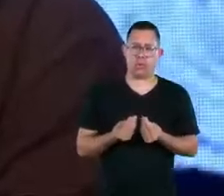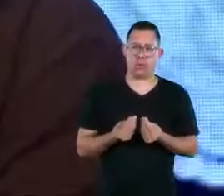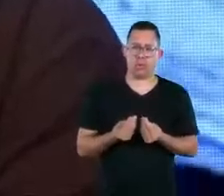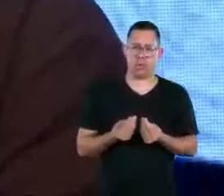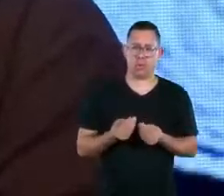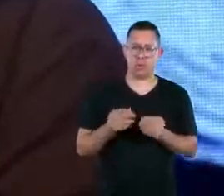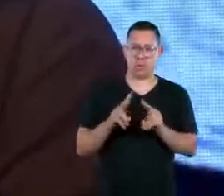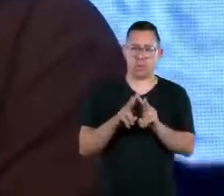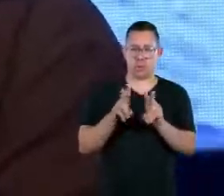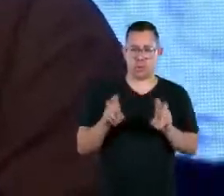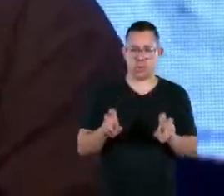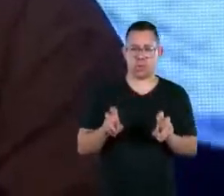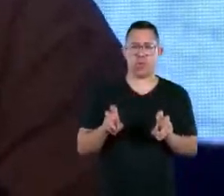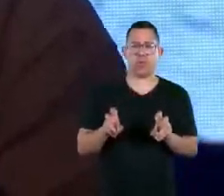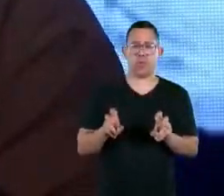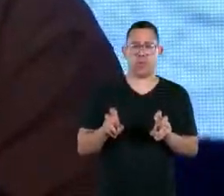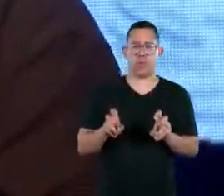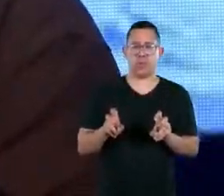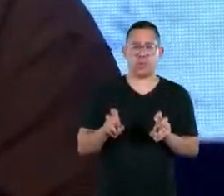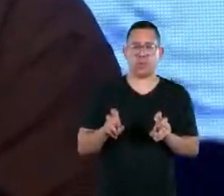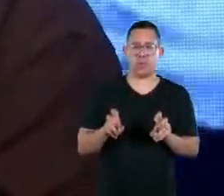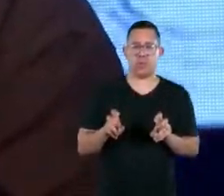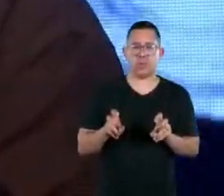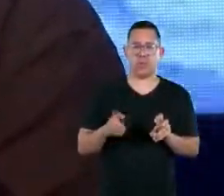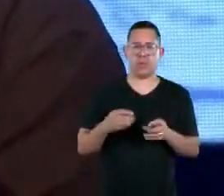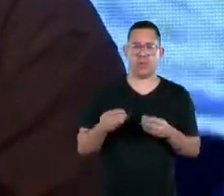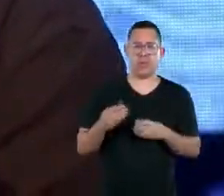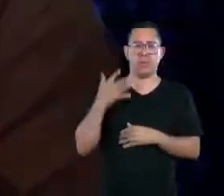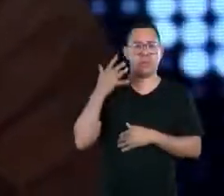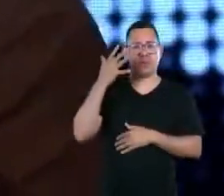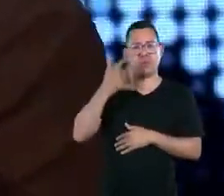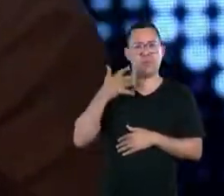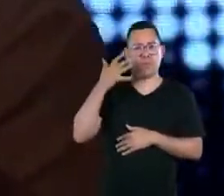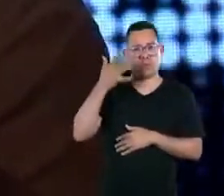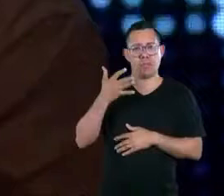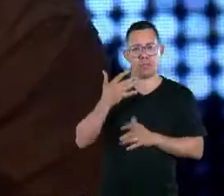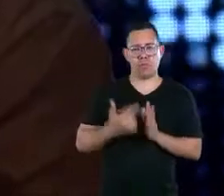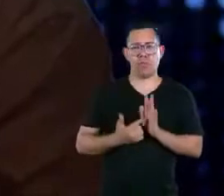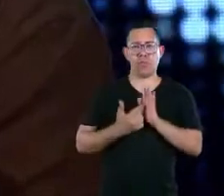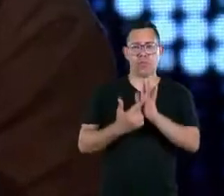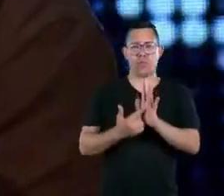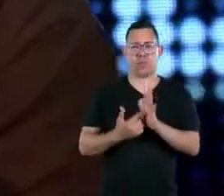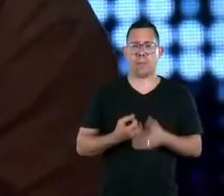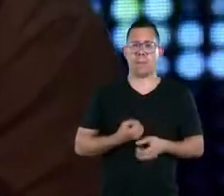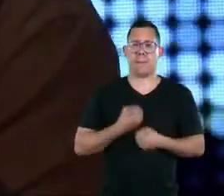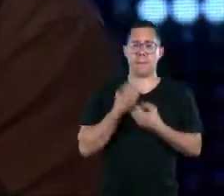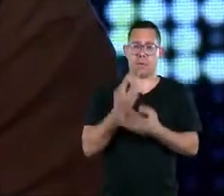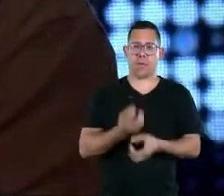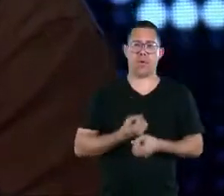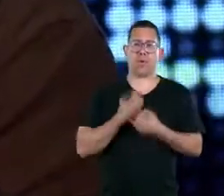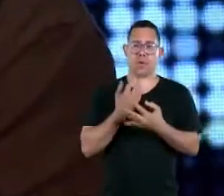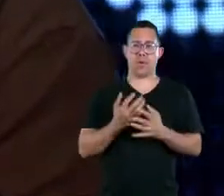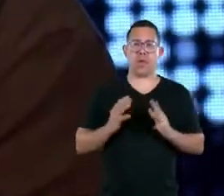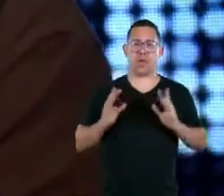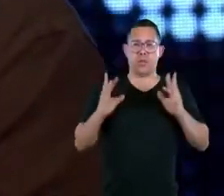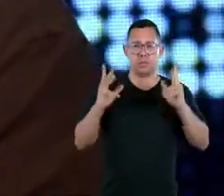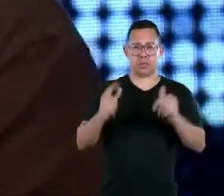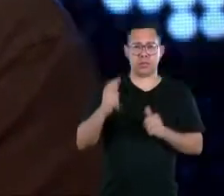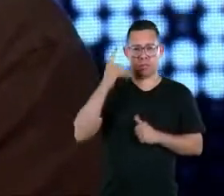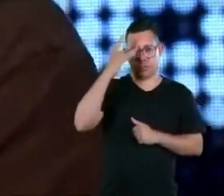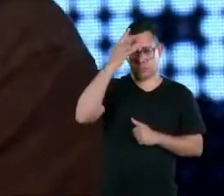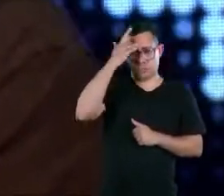desse pavimento, né? Uma palestra de errorismo poético aberto a